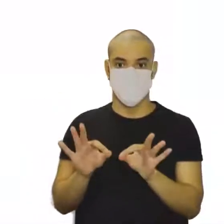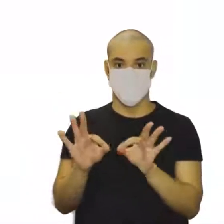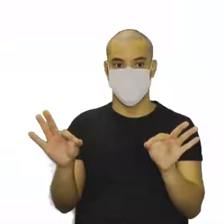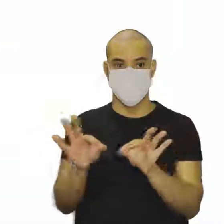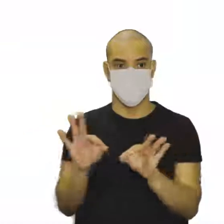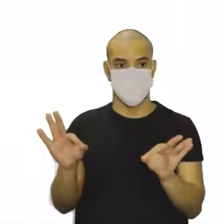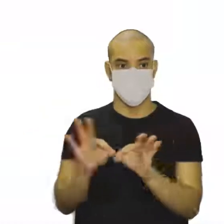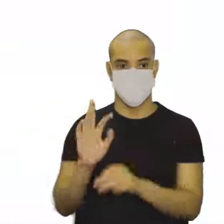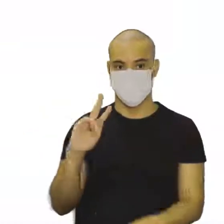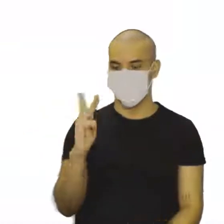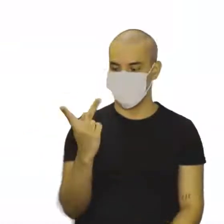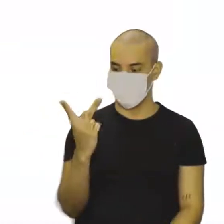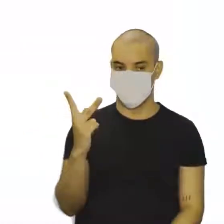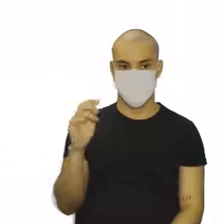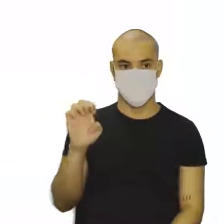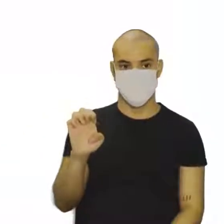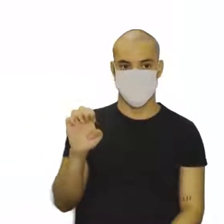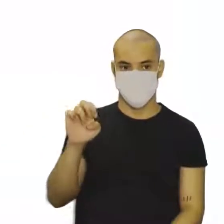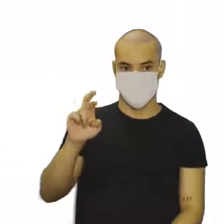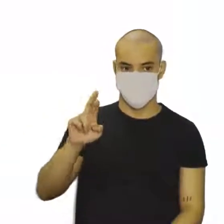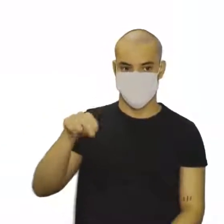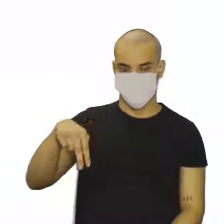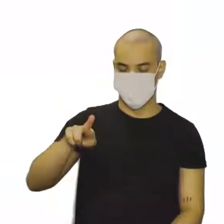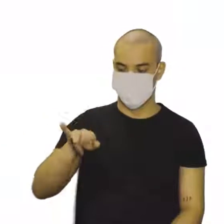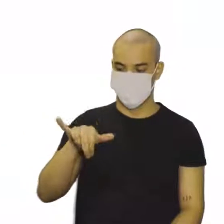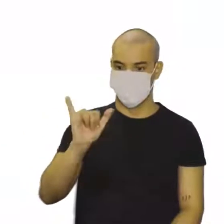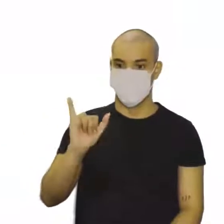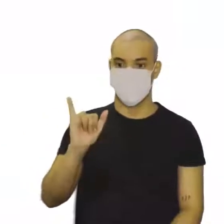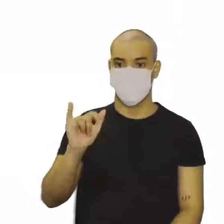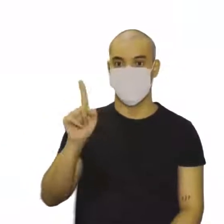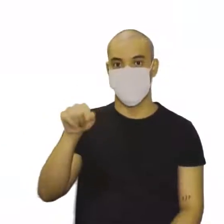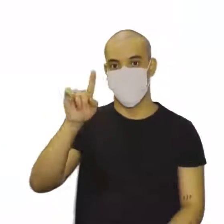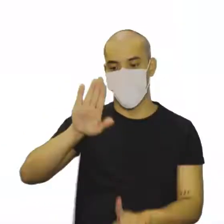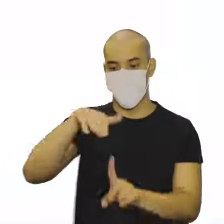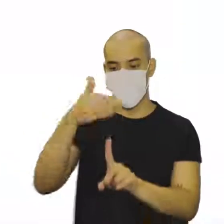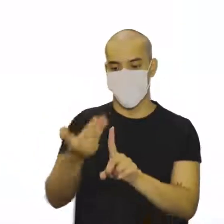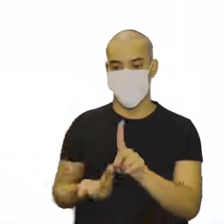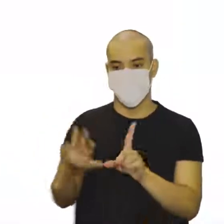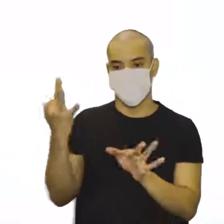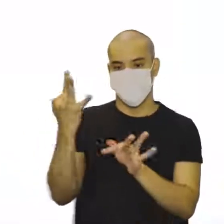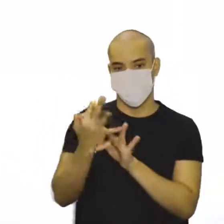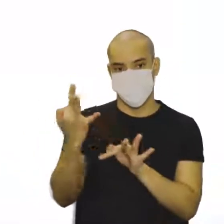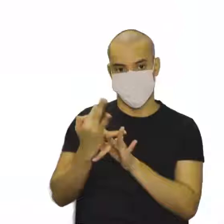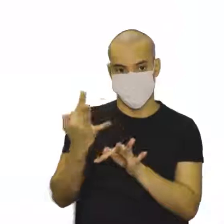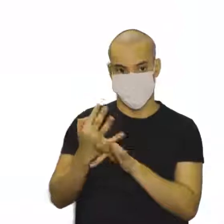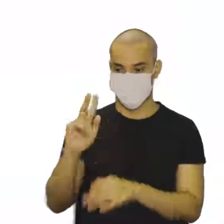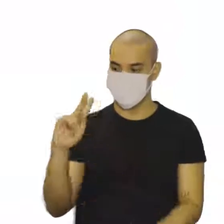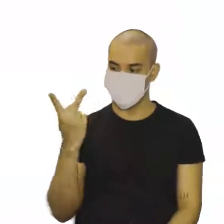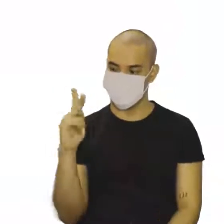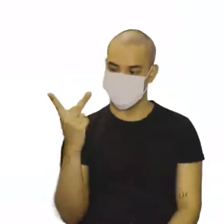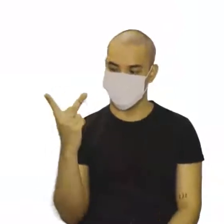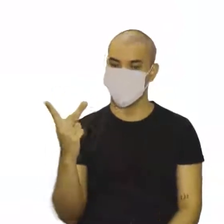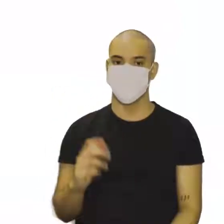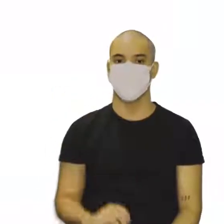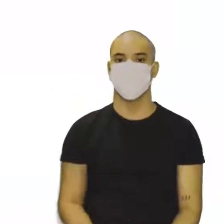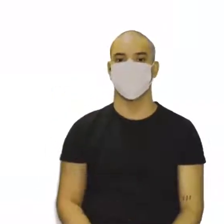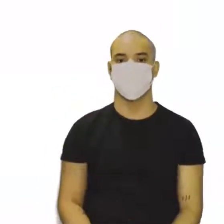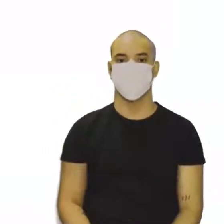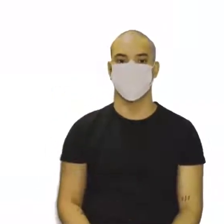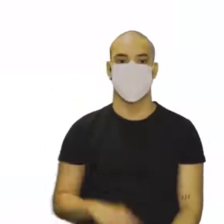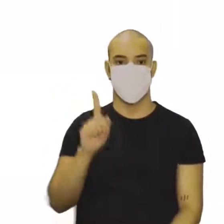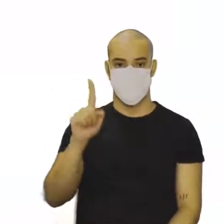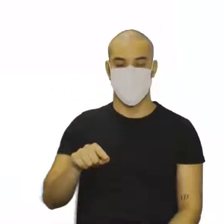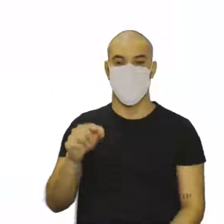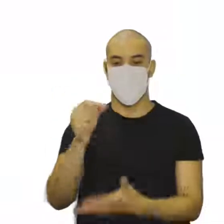pessoal? Que é uma homenagem aqui feito ao físico, tá? É um parâmetro que relaciona a